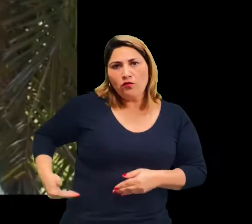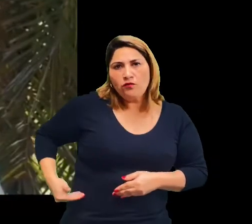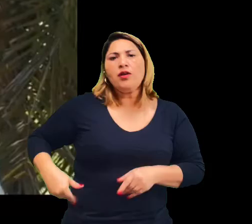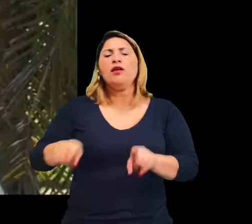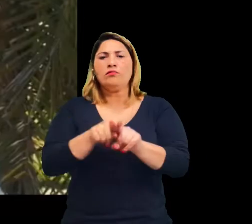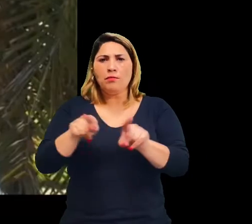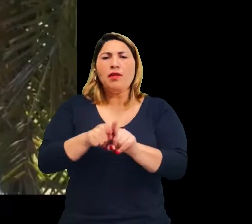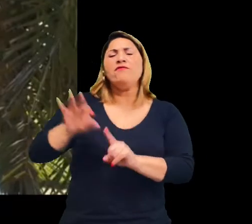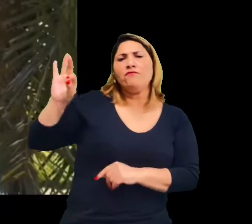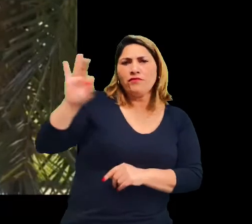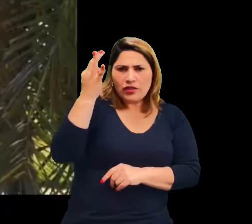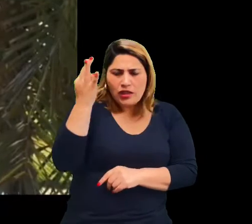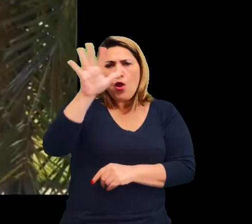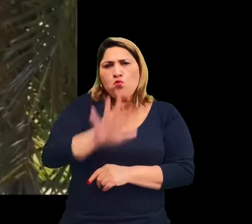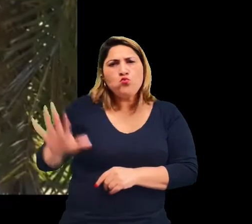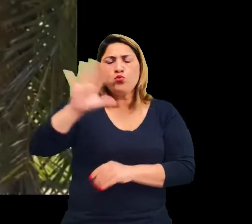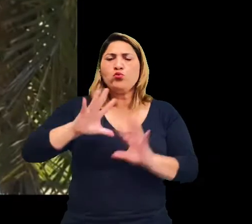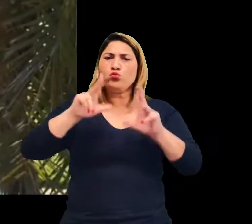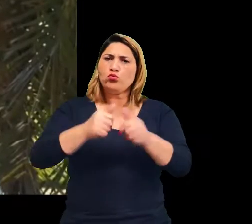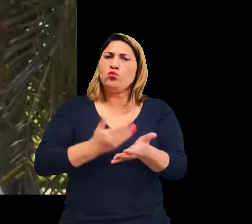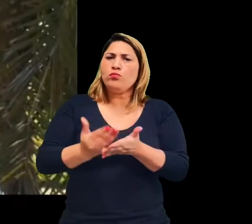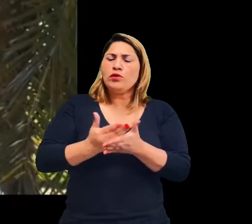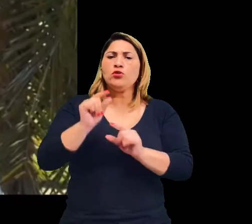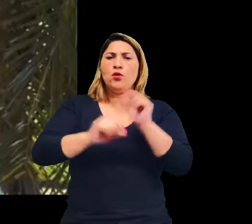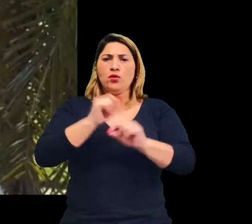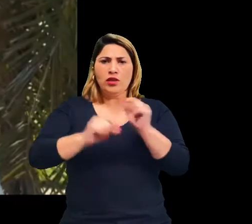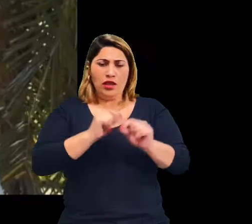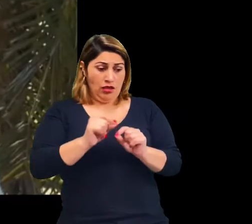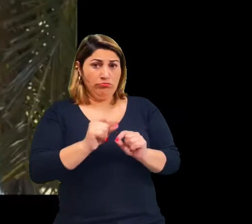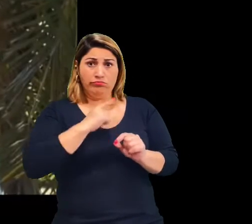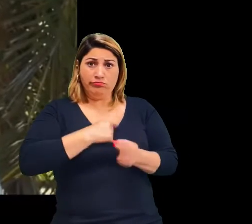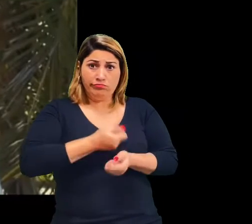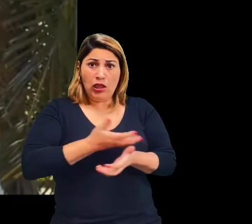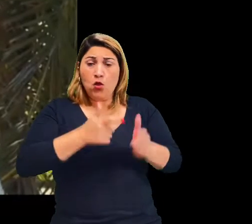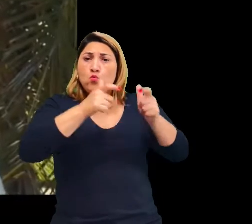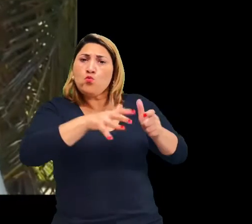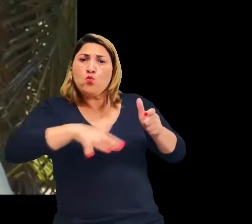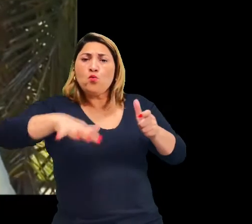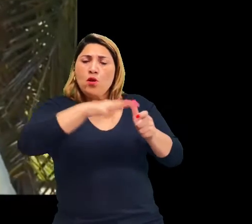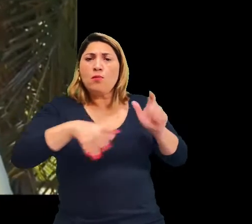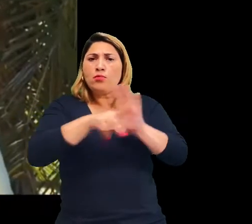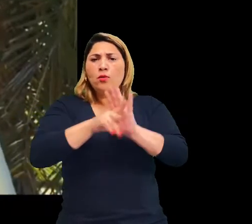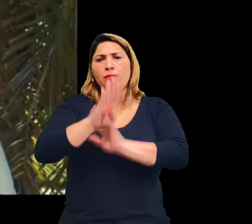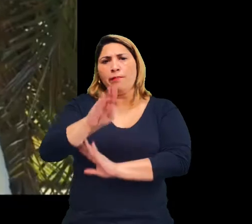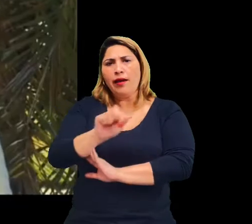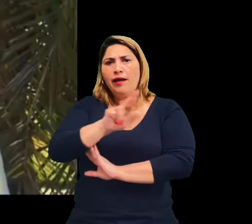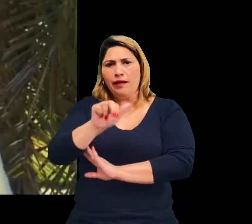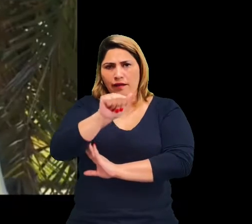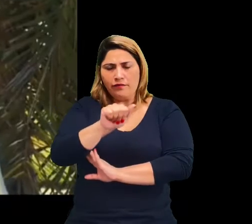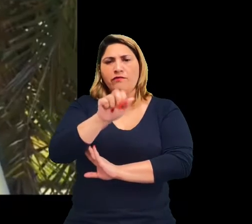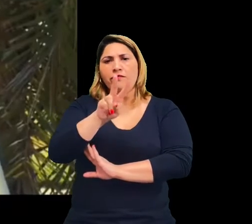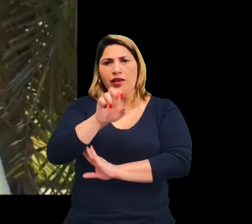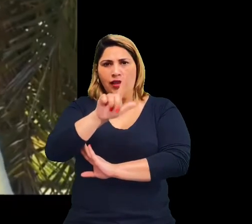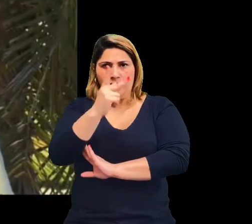federal, promoveu aquilo que se chamou da diáspora, né, de Barra Velha. Né? A ideia de Barra Velha. Quer dizer, o fogo provocou a